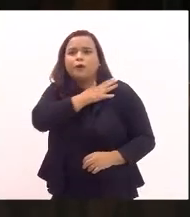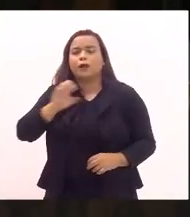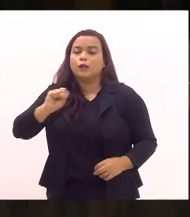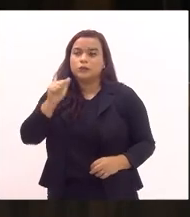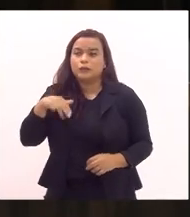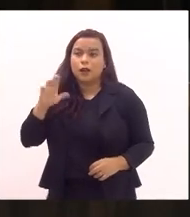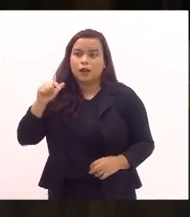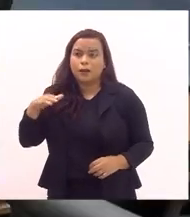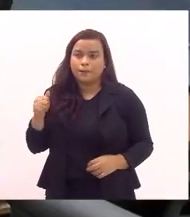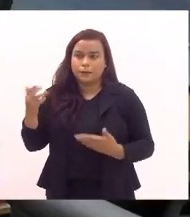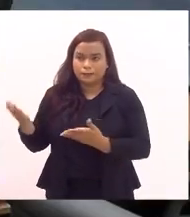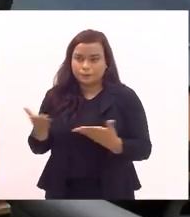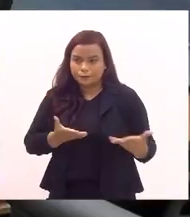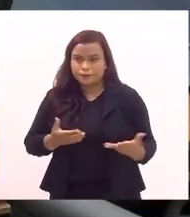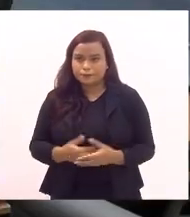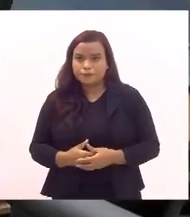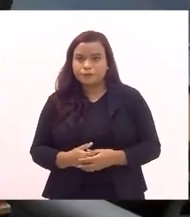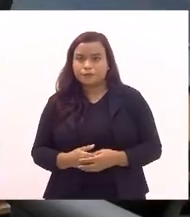Salema